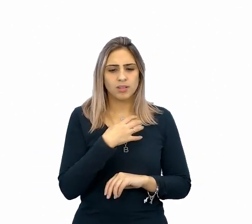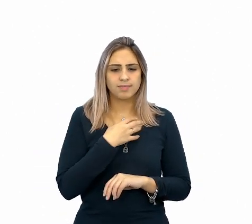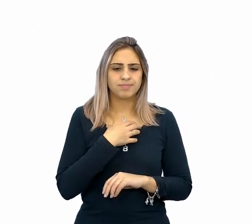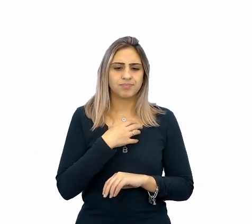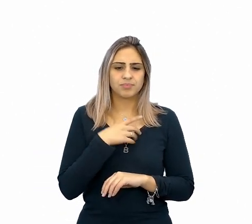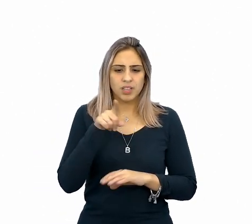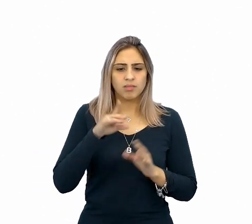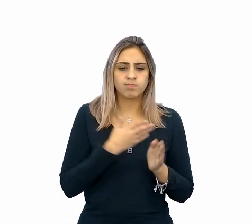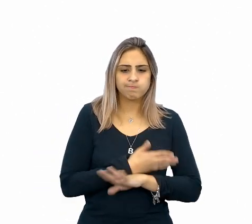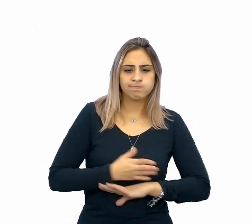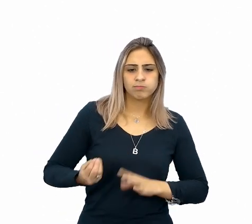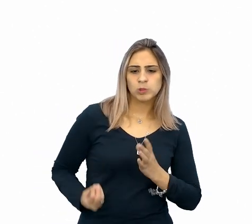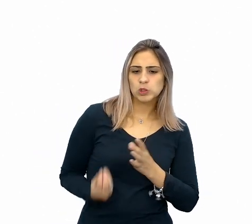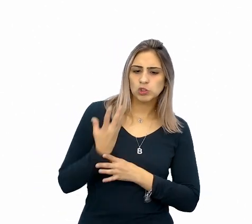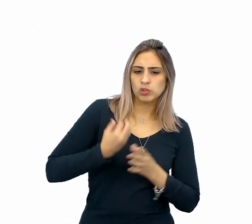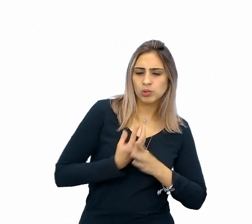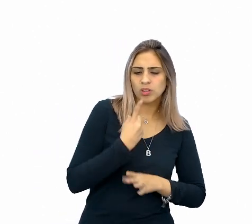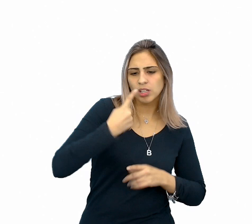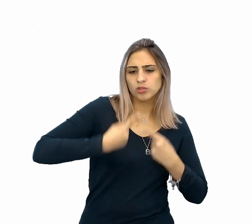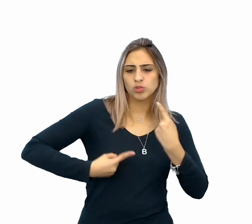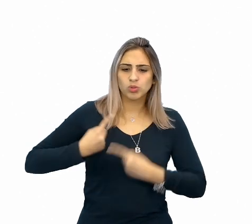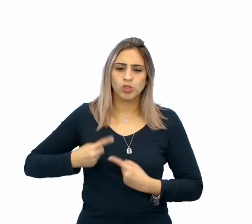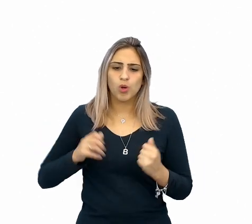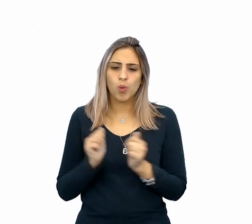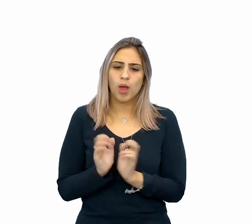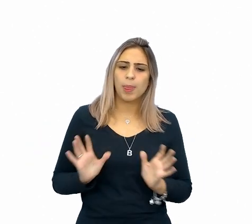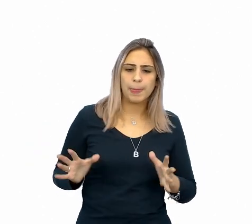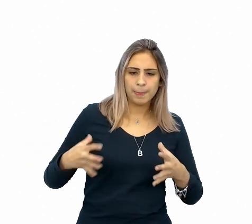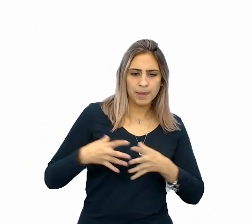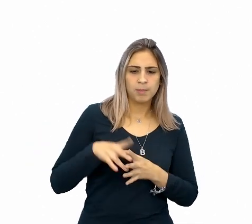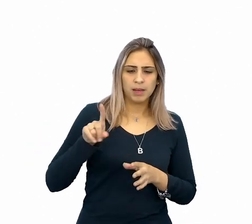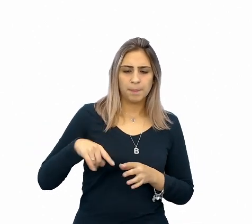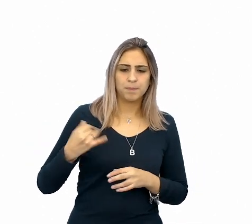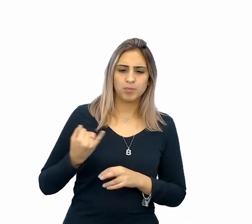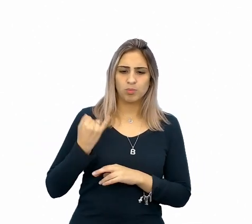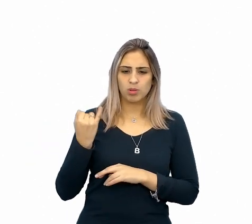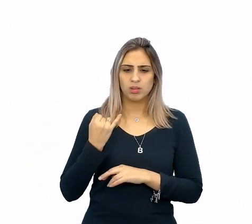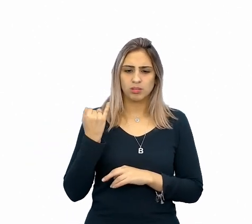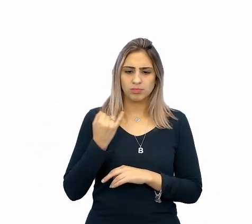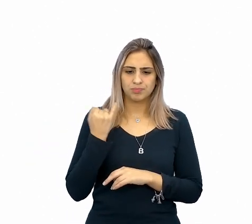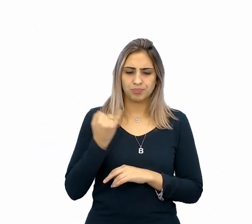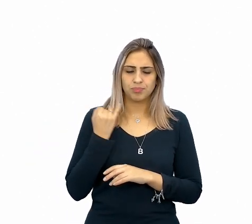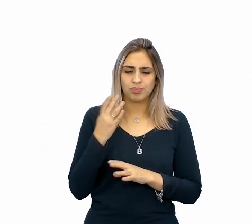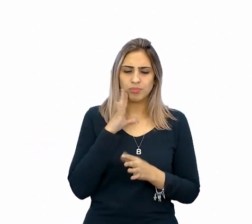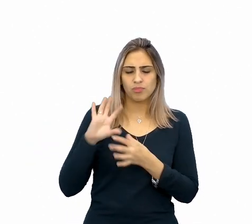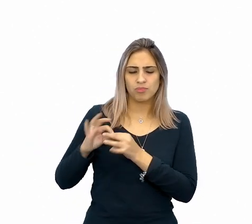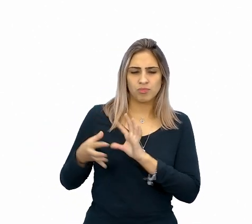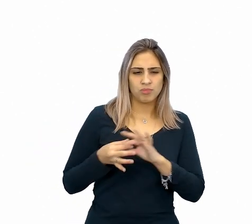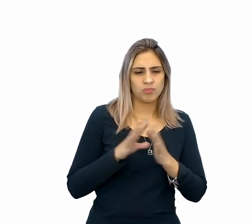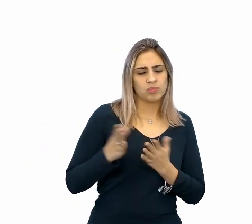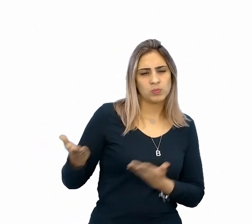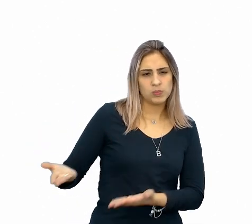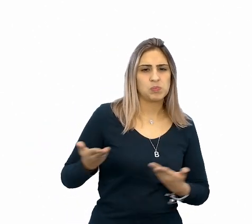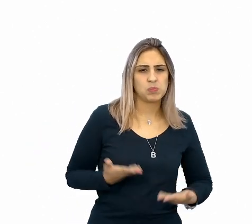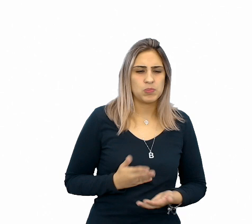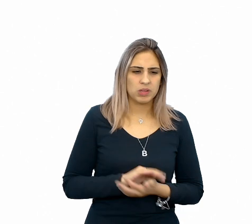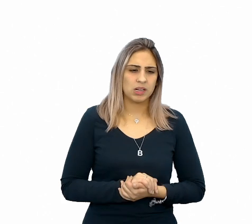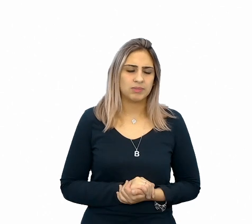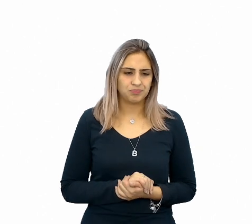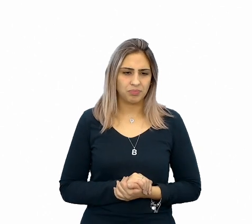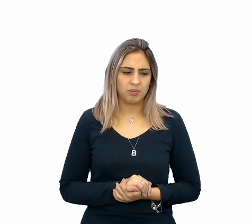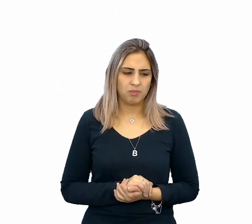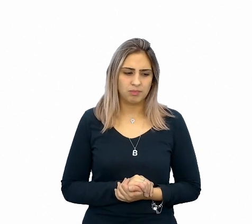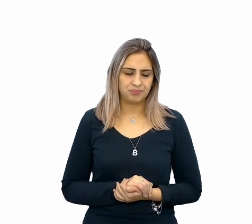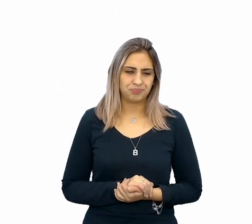que forem surgindo a partir das discussões com a turma, é importante contextualizar, né, e trazer tudo isso